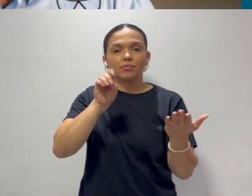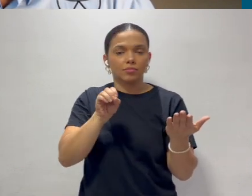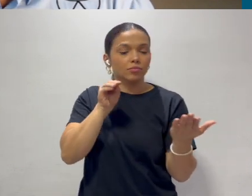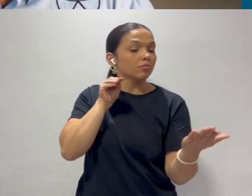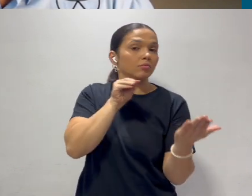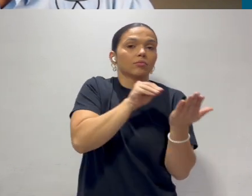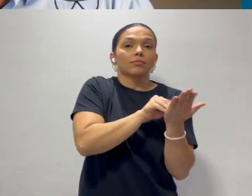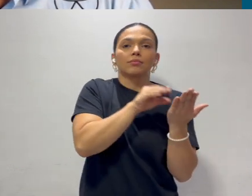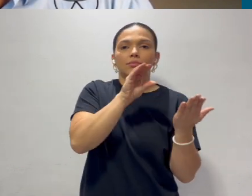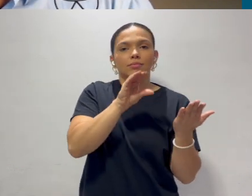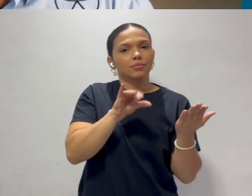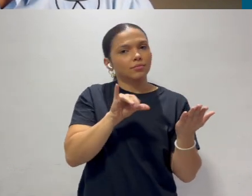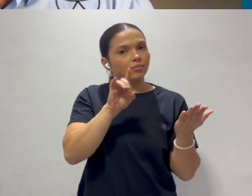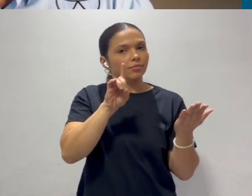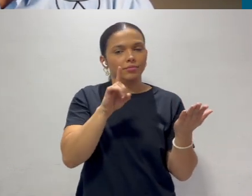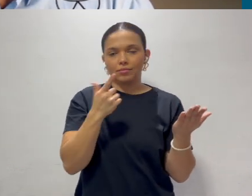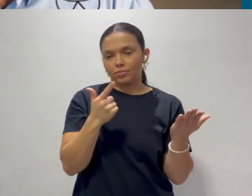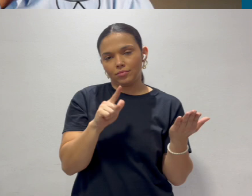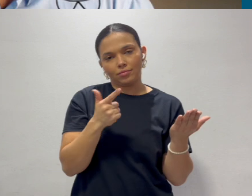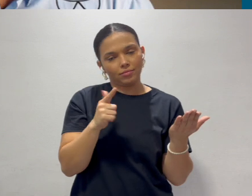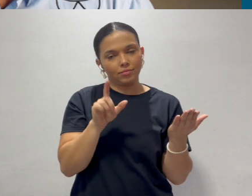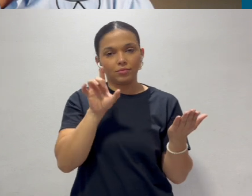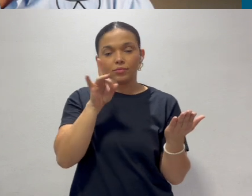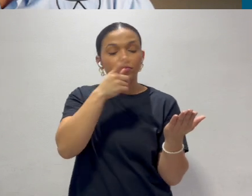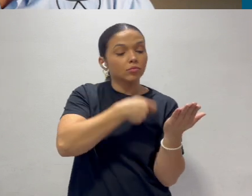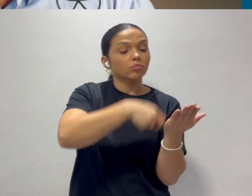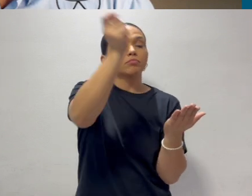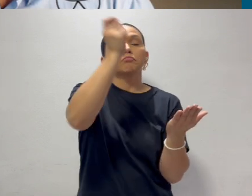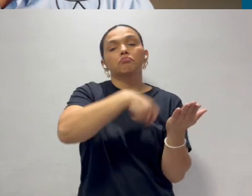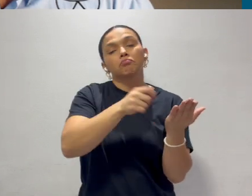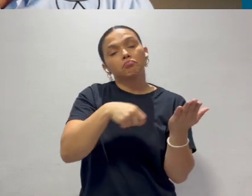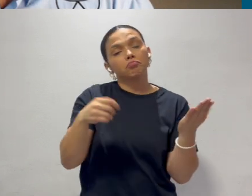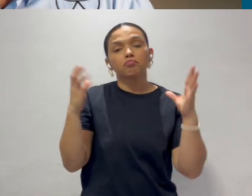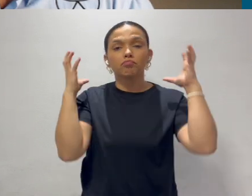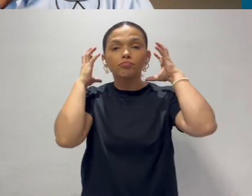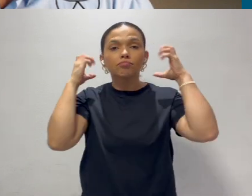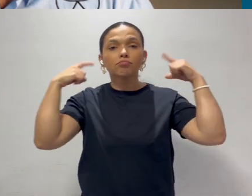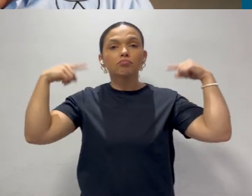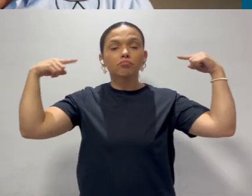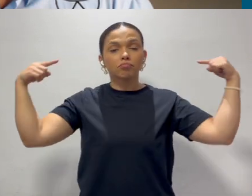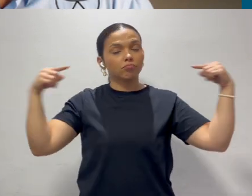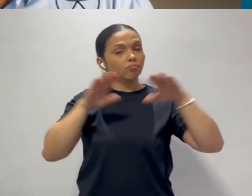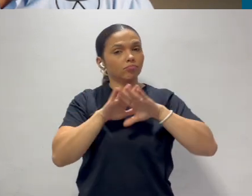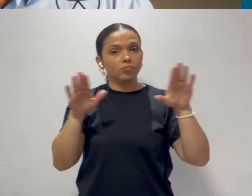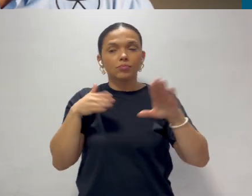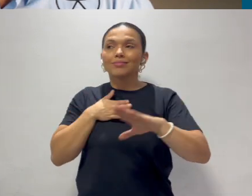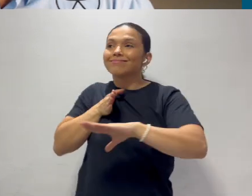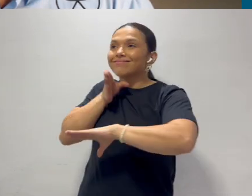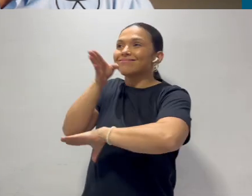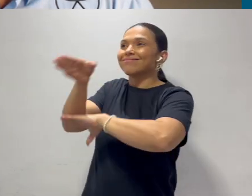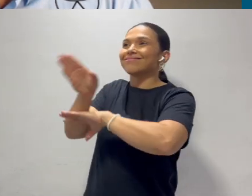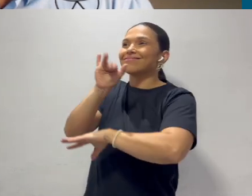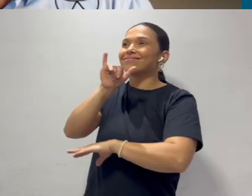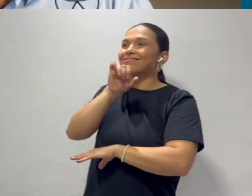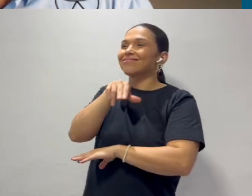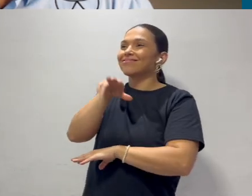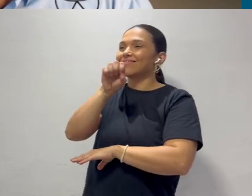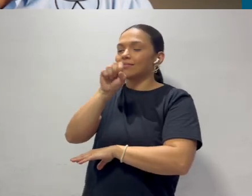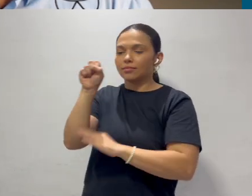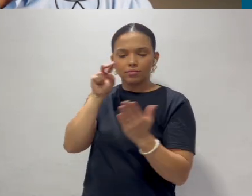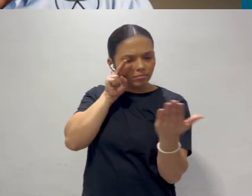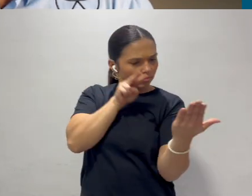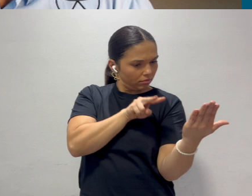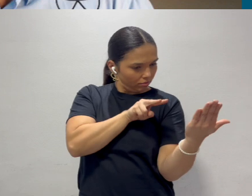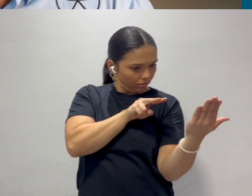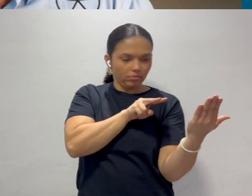com a CIT, ela não pode informar com a CIT, né? E aí ela só assina aquele exame. E muitas vezes você chega no INSS,